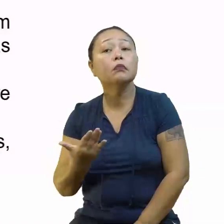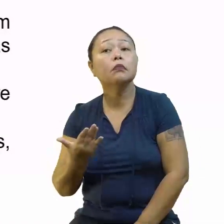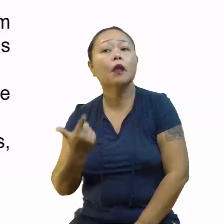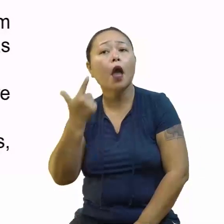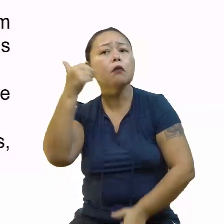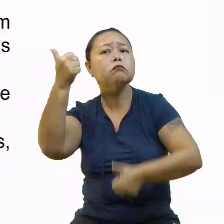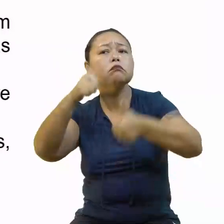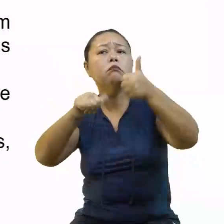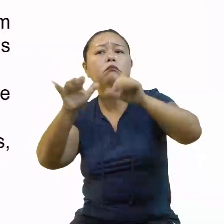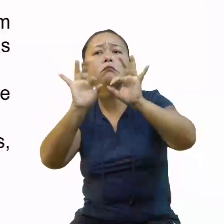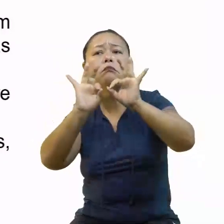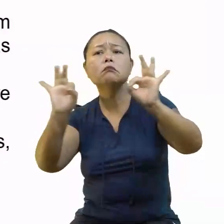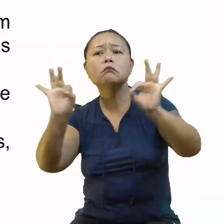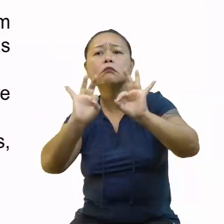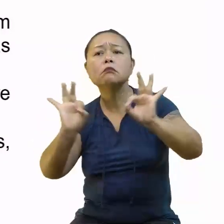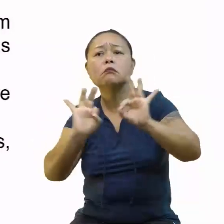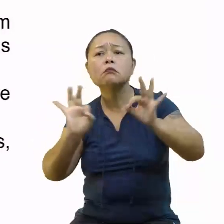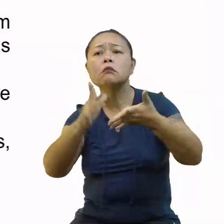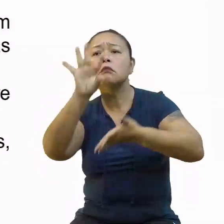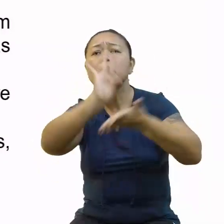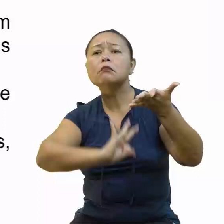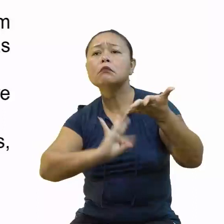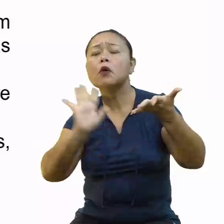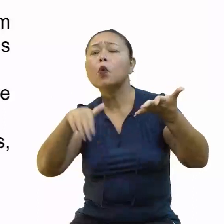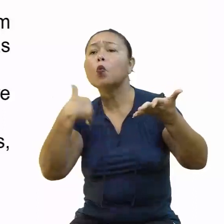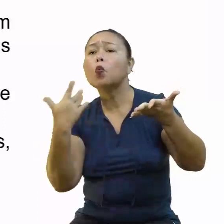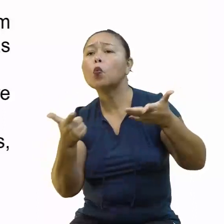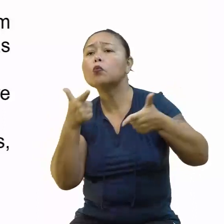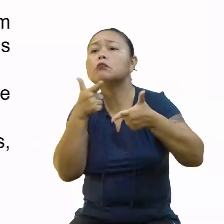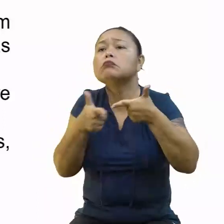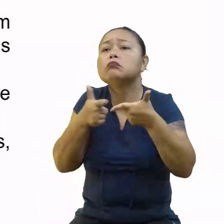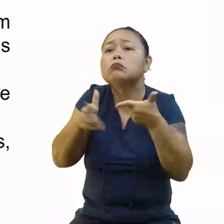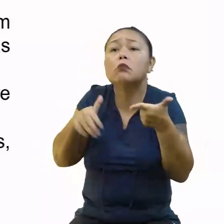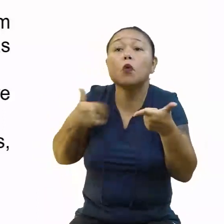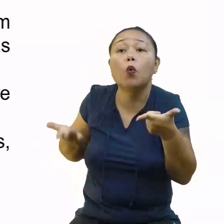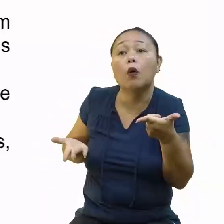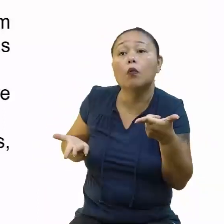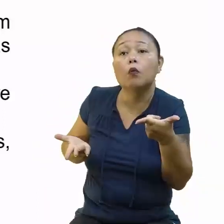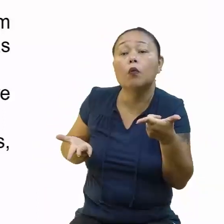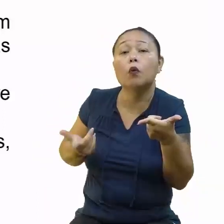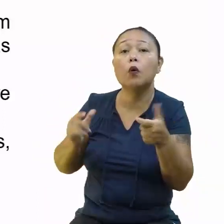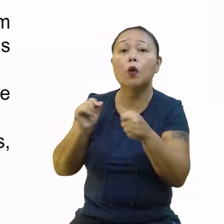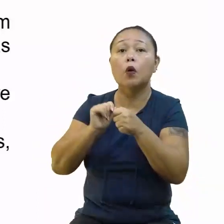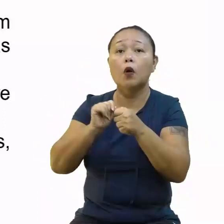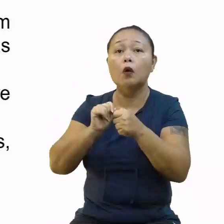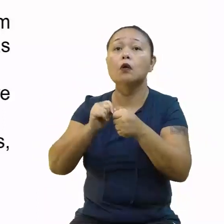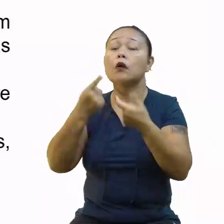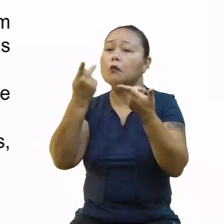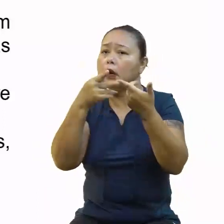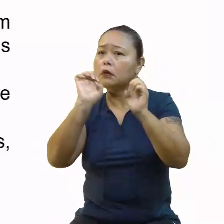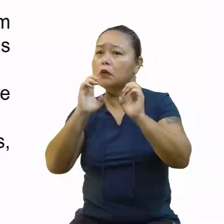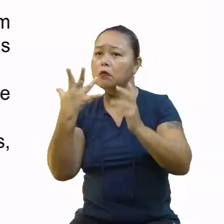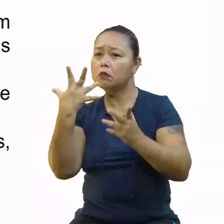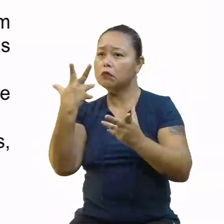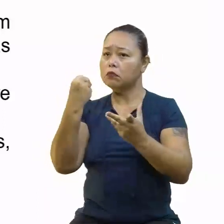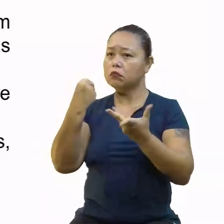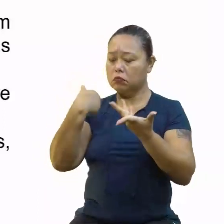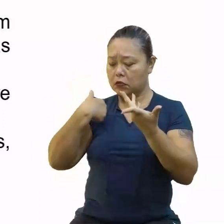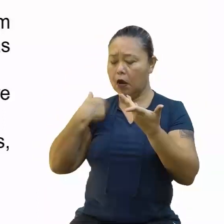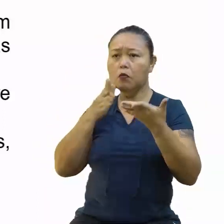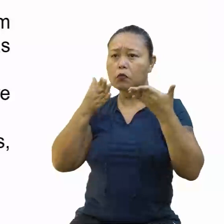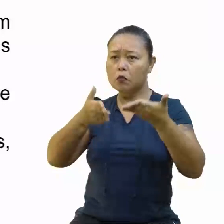analisar, né? Então, o texto ele traz que tipo de problema? Ele traz o padrão estético? O texto abordou